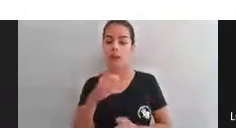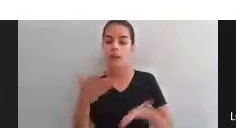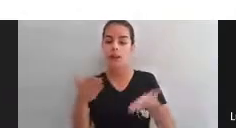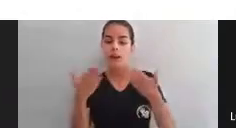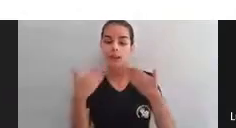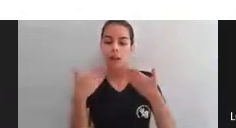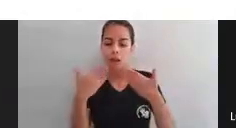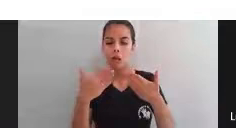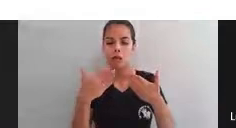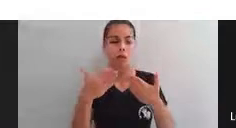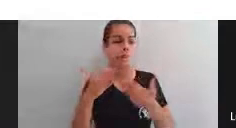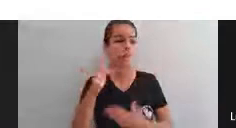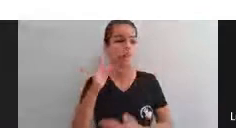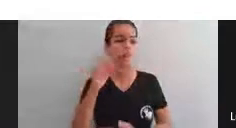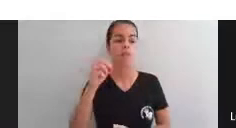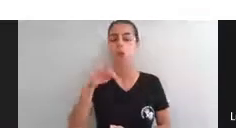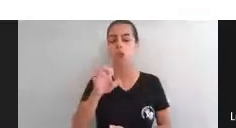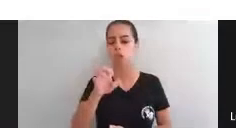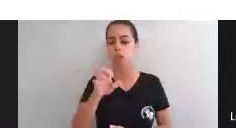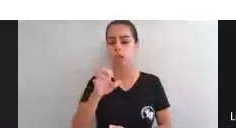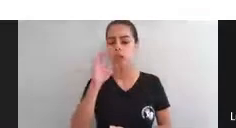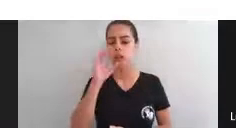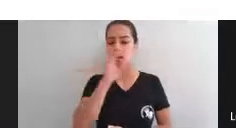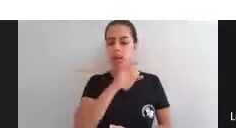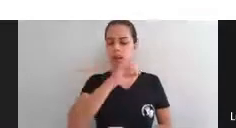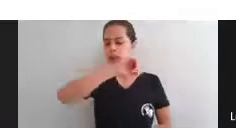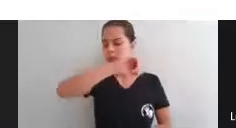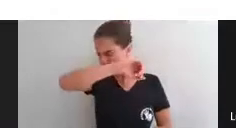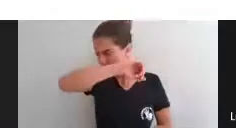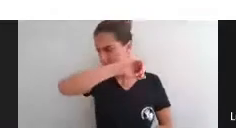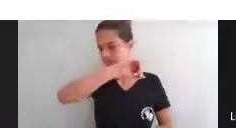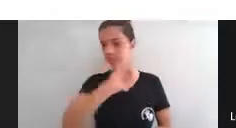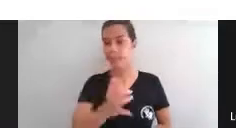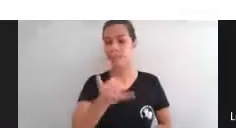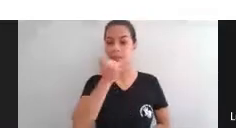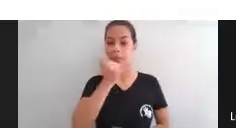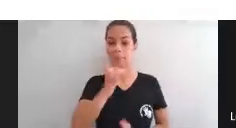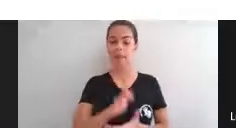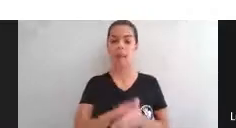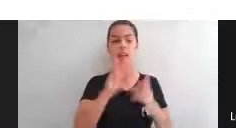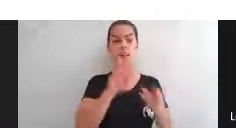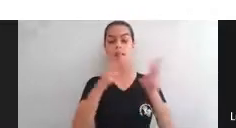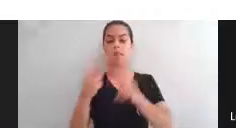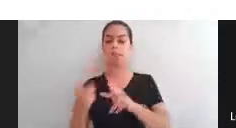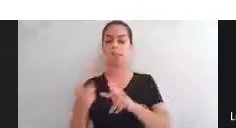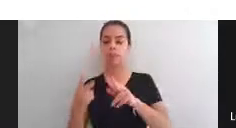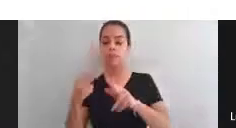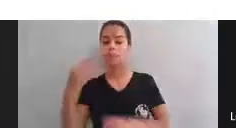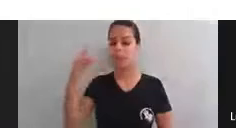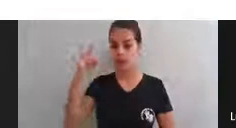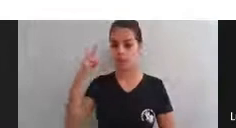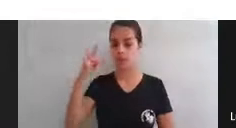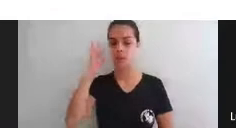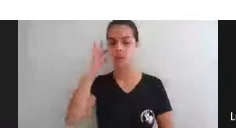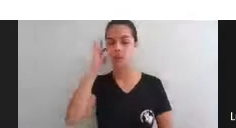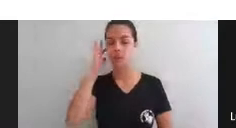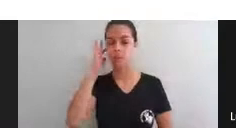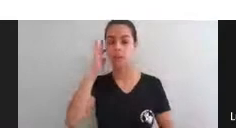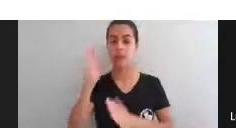quente, né, e transforma esse calor em trabalho. Só que a gente sempre perde um pouco desse